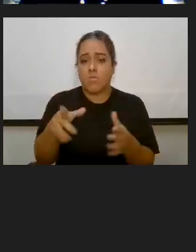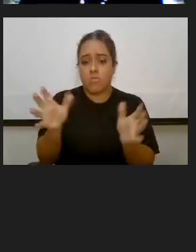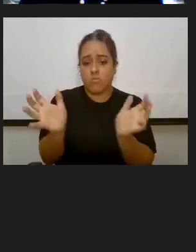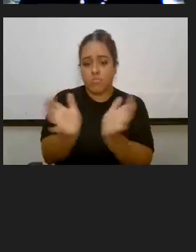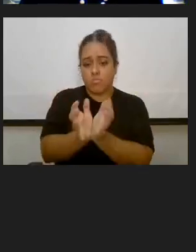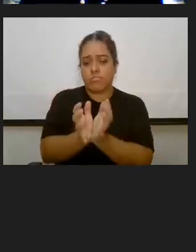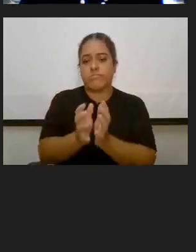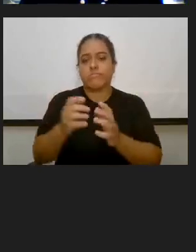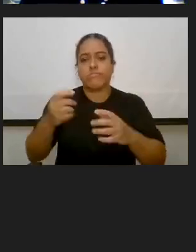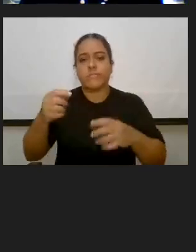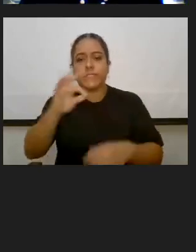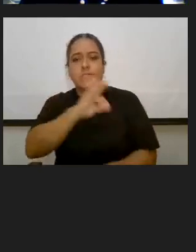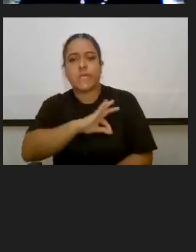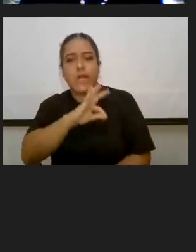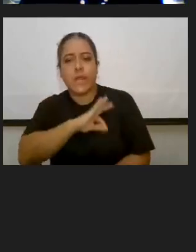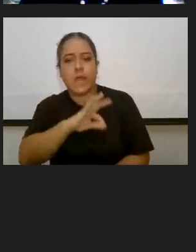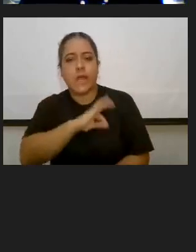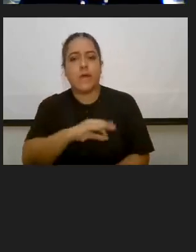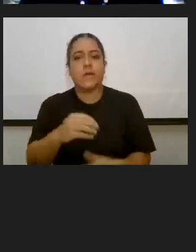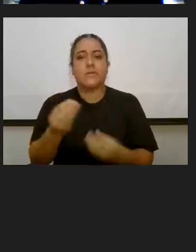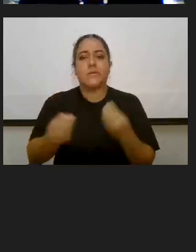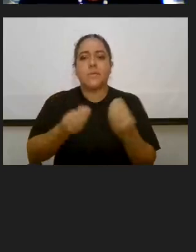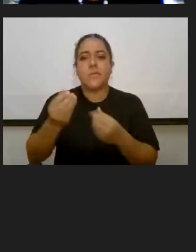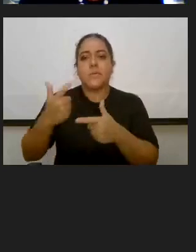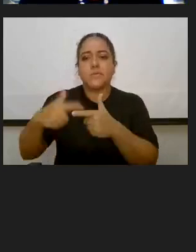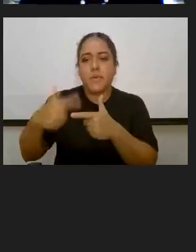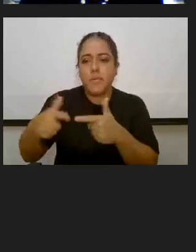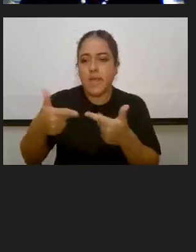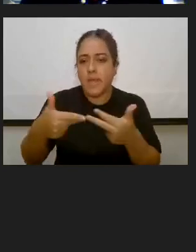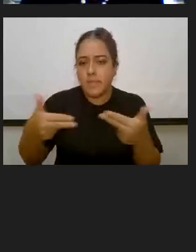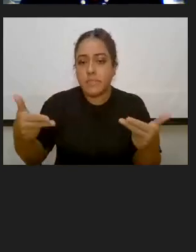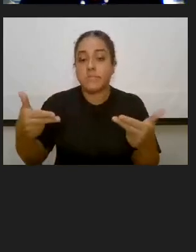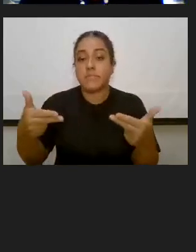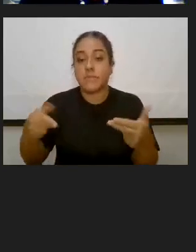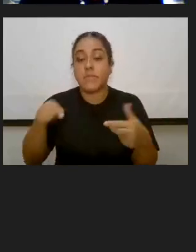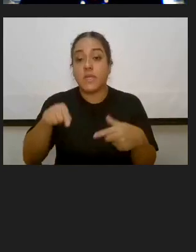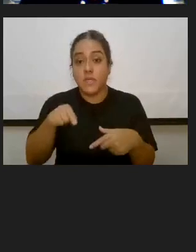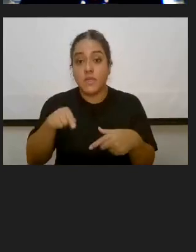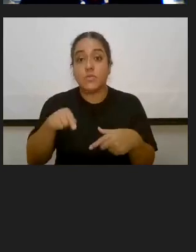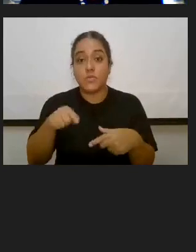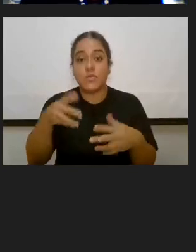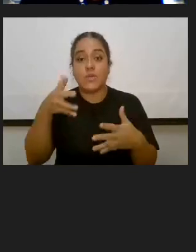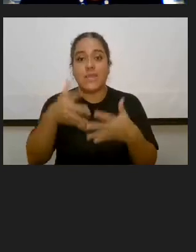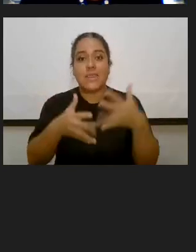salário, precariedade, número de alunos, isso interfere,